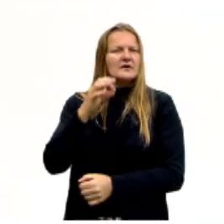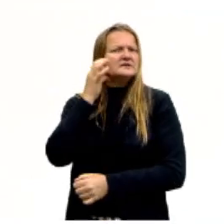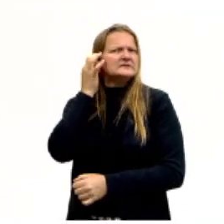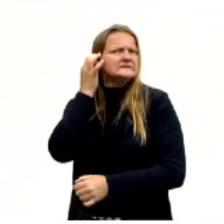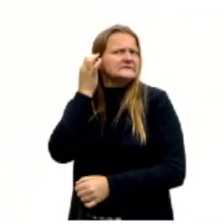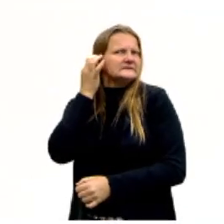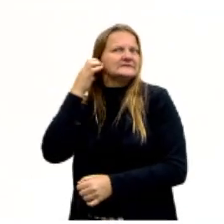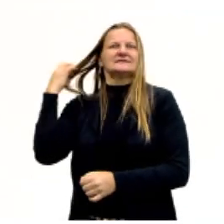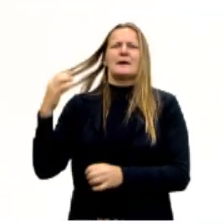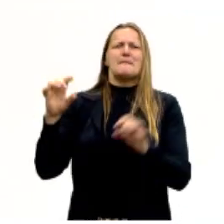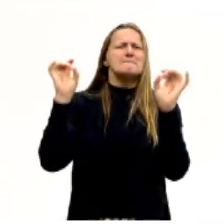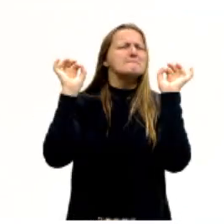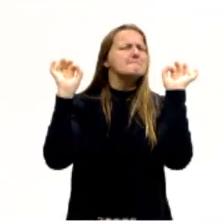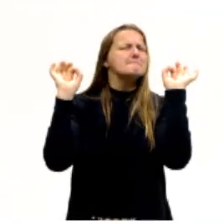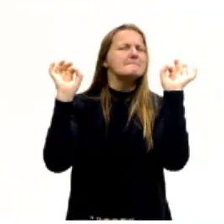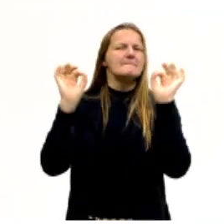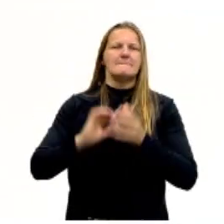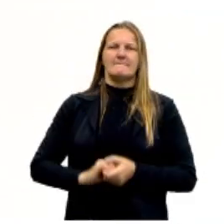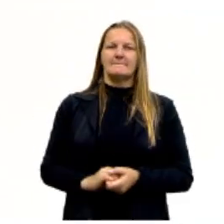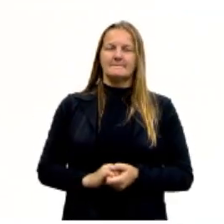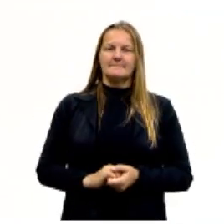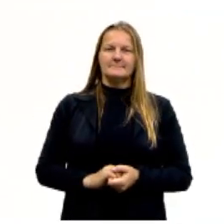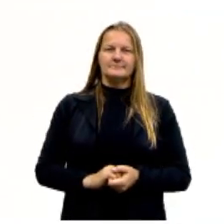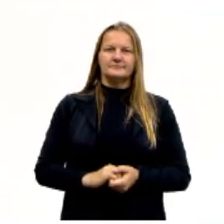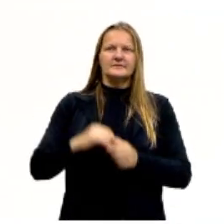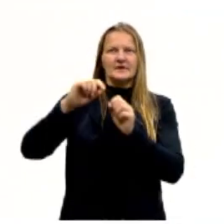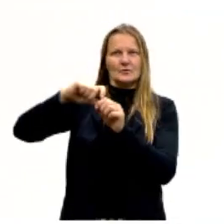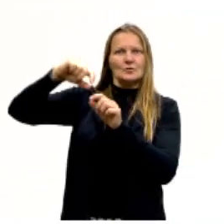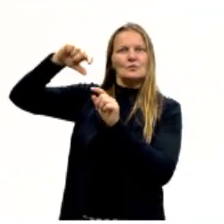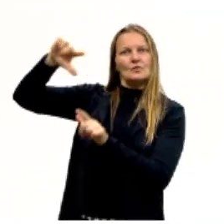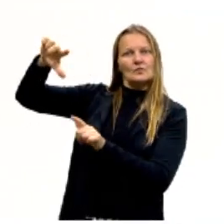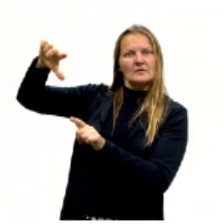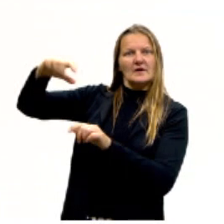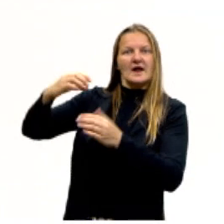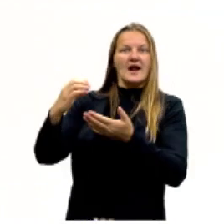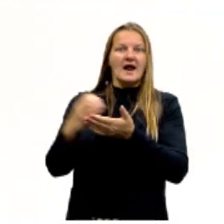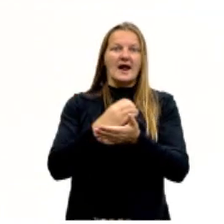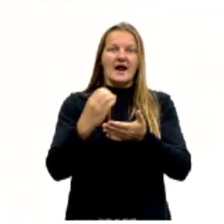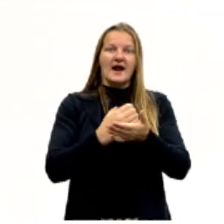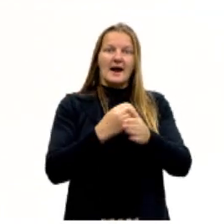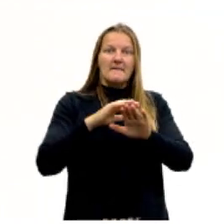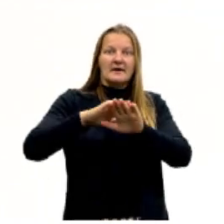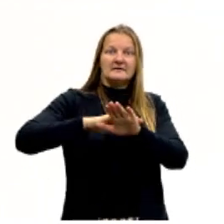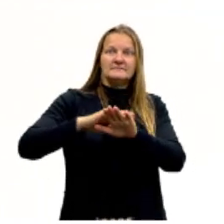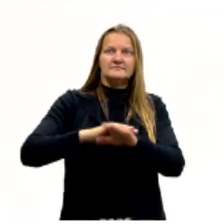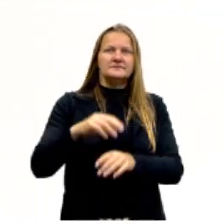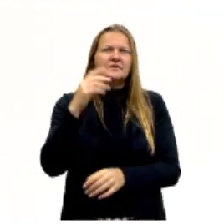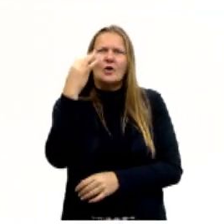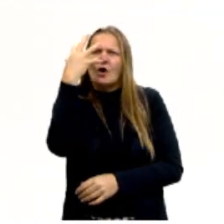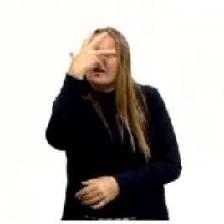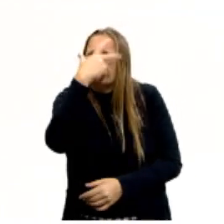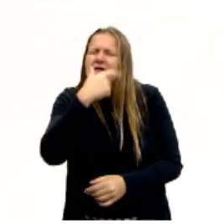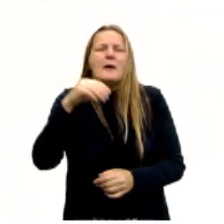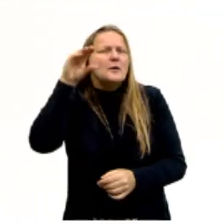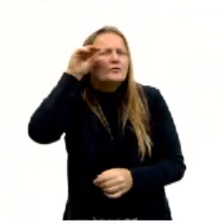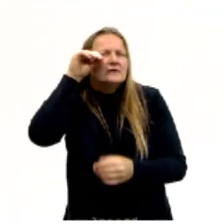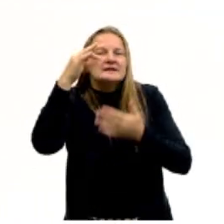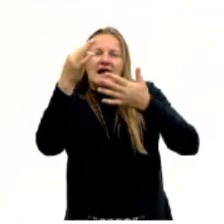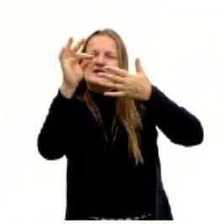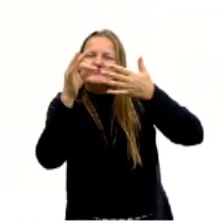mesmo então e este aí era a capa do catálogo não esqueça um Olha que lindo que